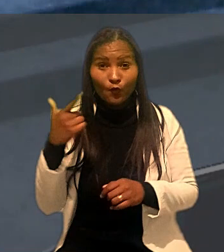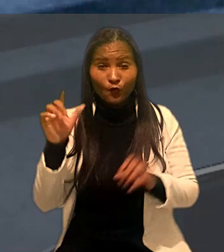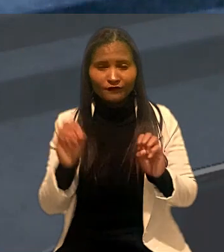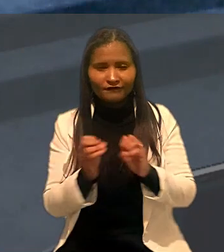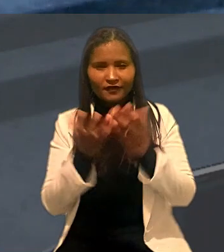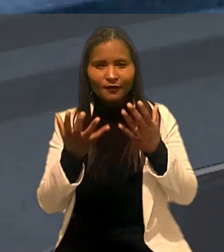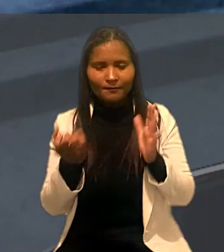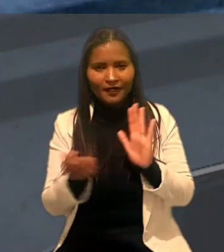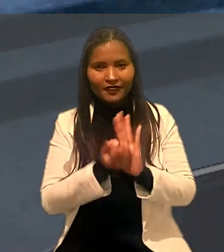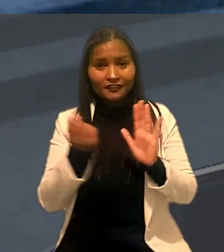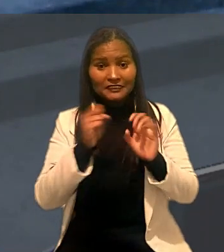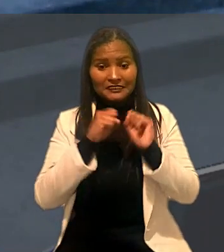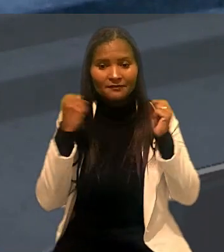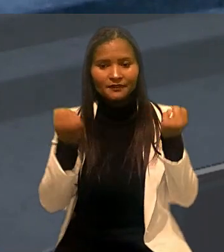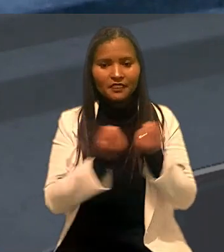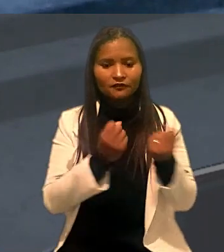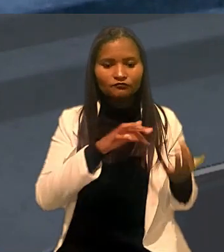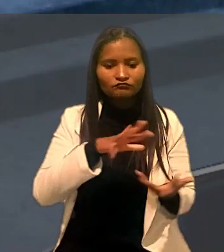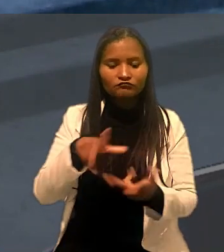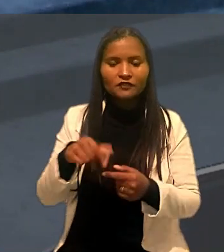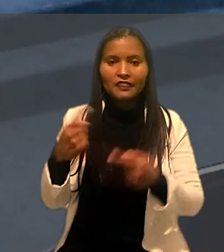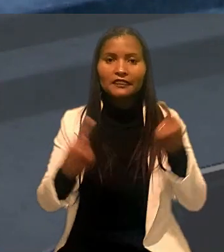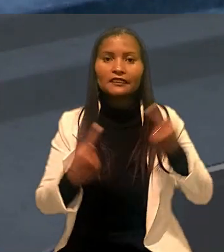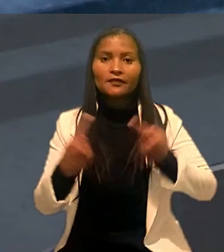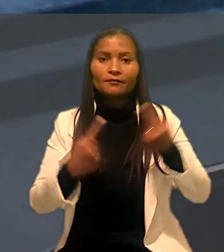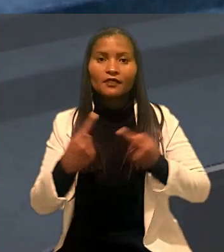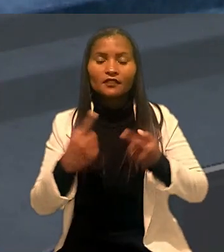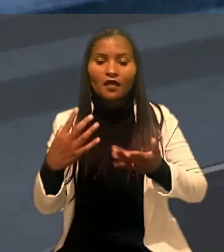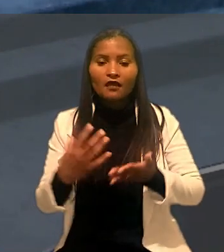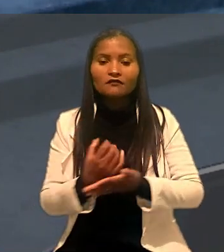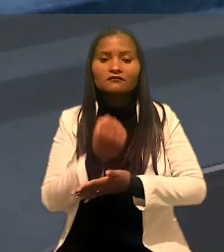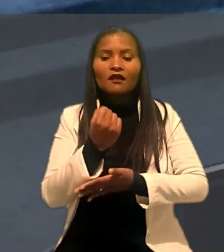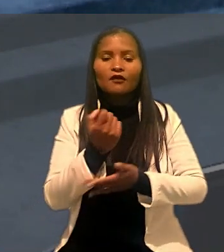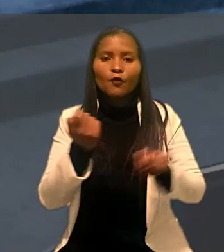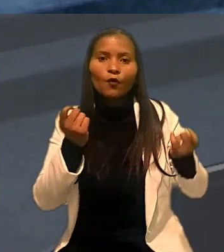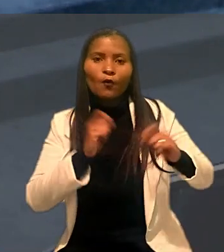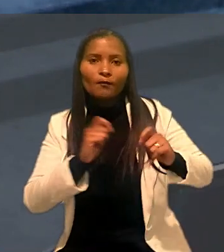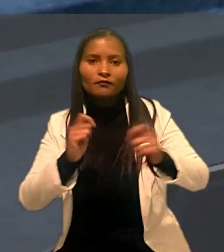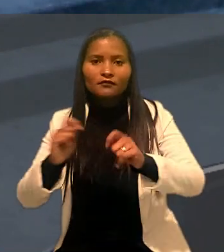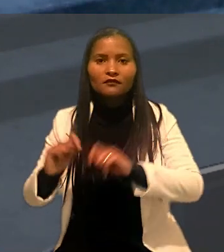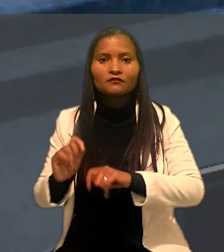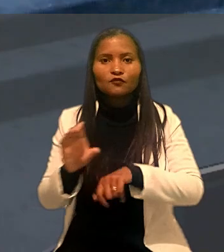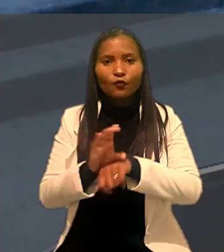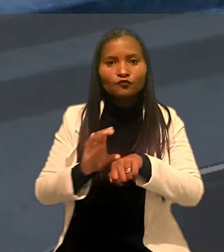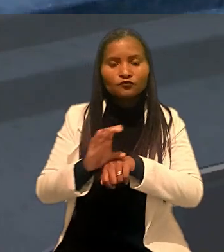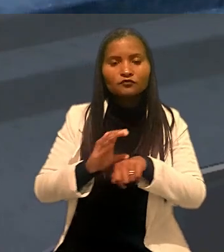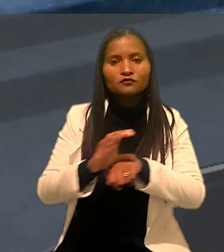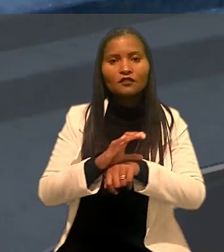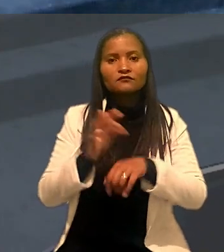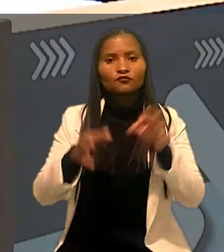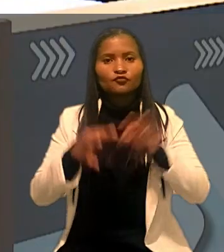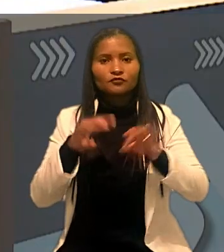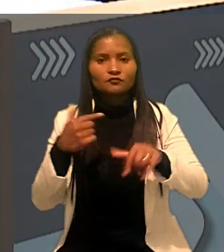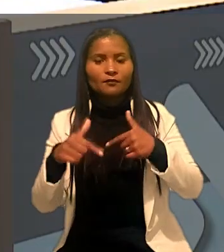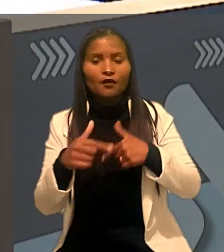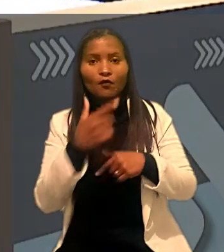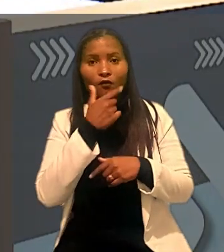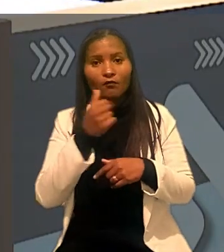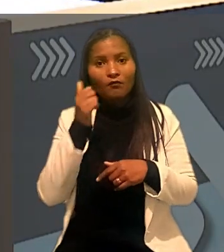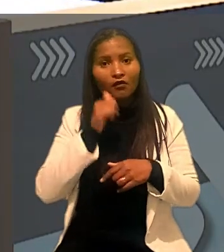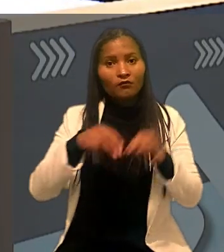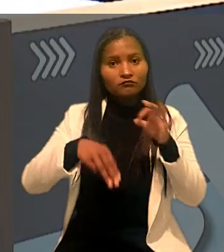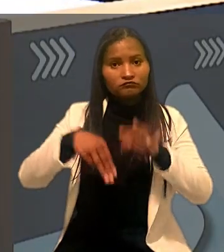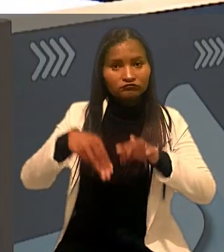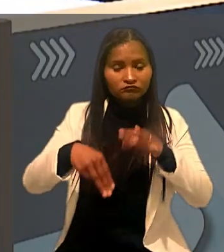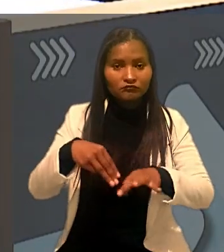Outro evento marcante foi o Seminário Internacional, que debateu o resgate das competências constitucionais da Justiça do Trabalho. Magistrados